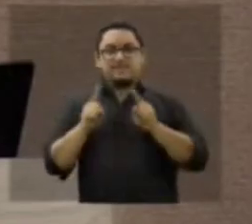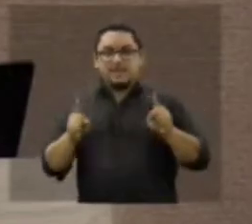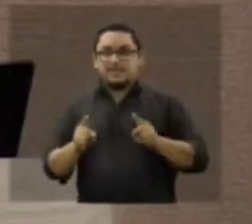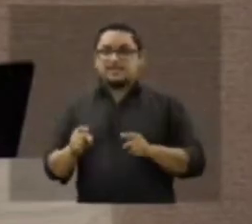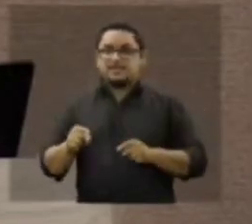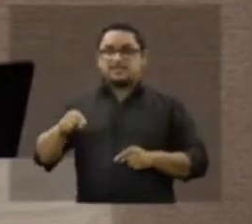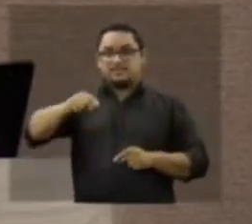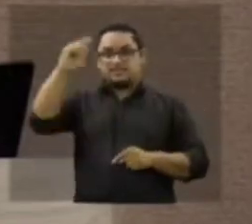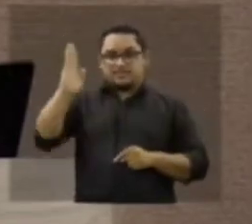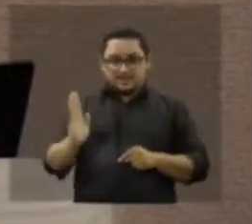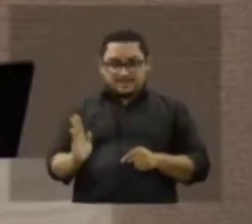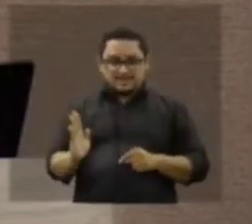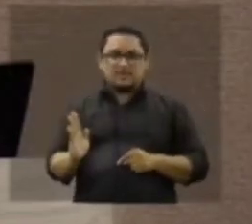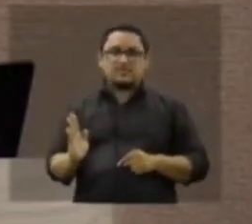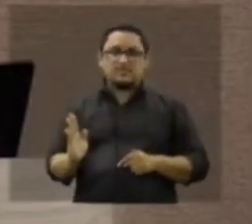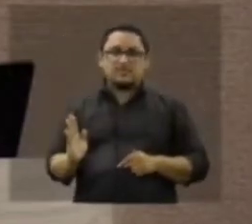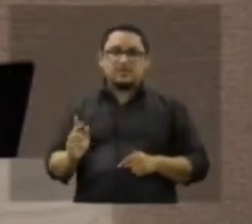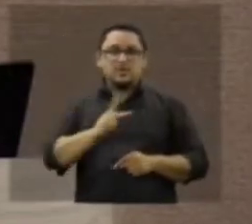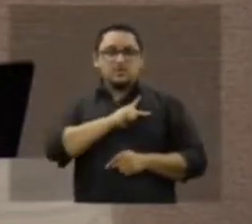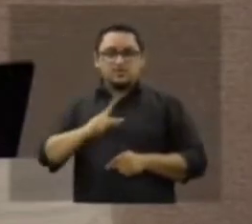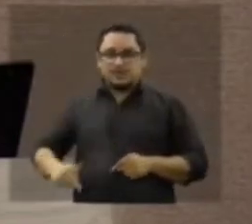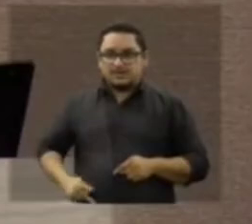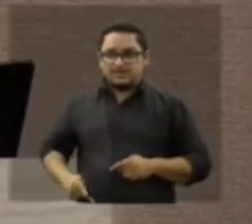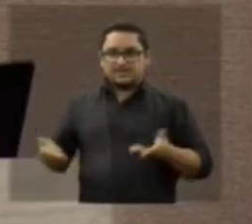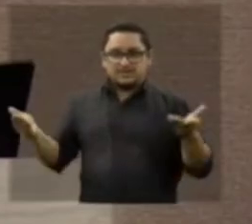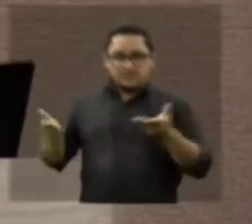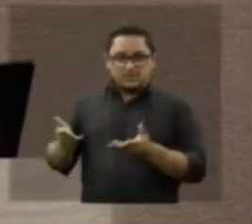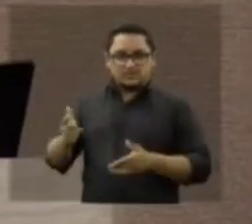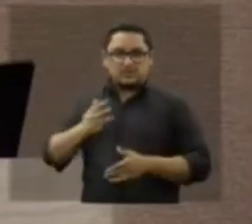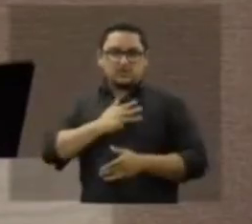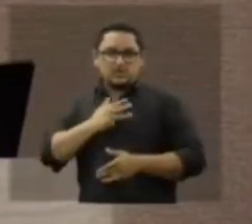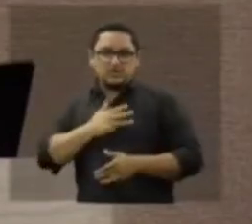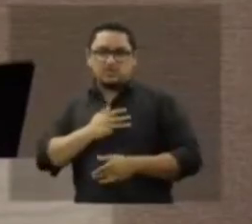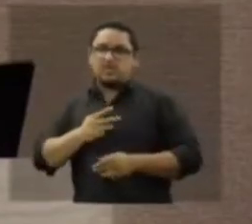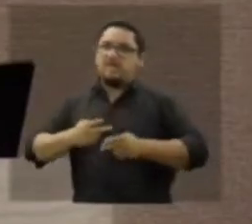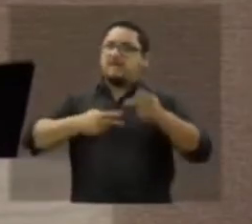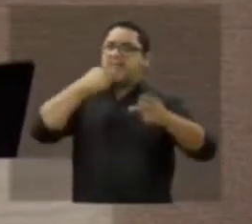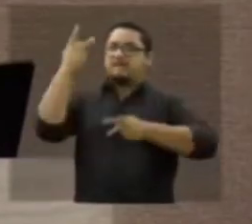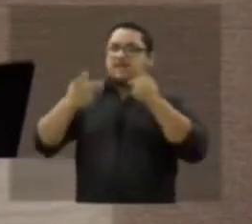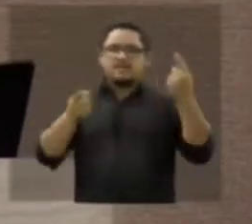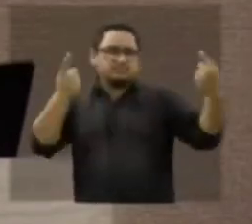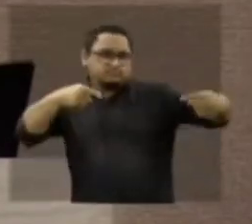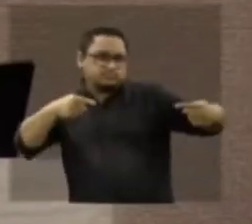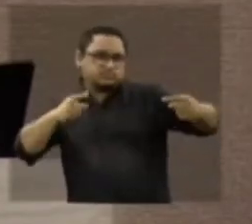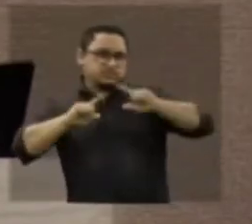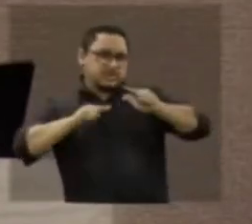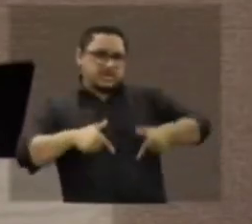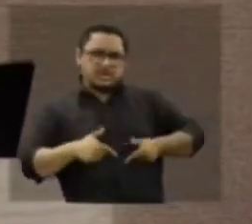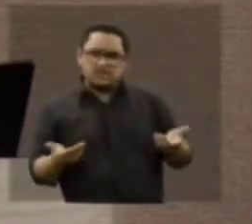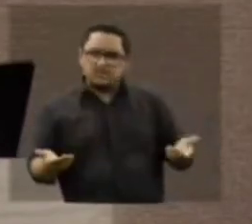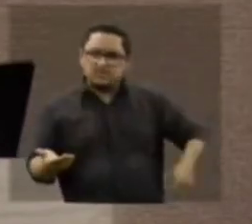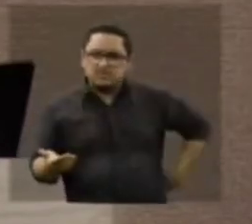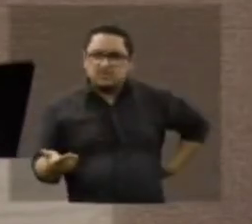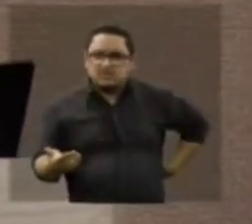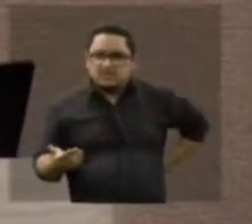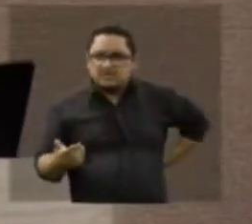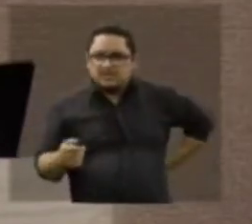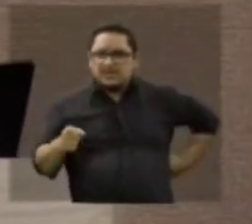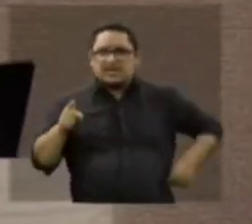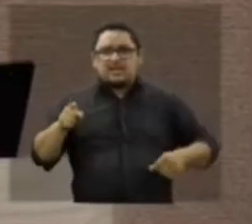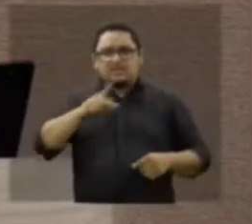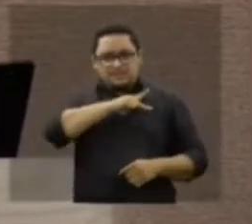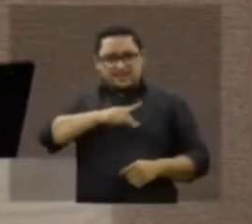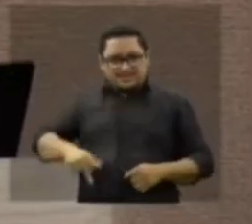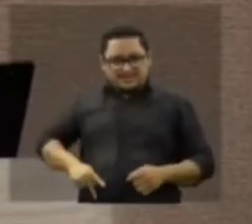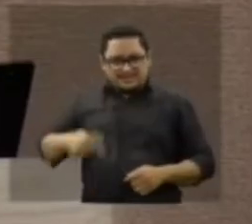recentes do Brasil foram todas contrárias Aos aos nossos interesses culminando em comparação inaceitáveis entre